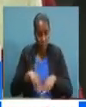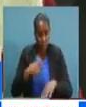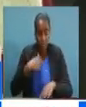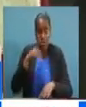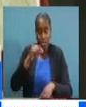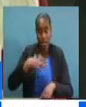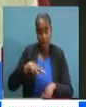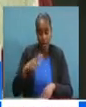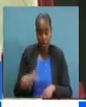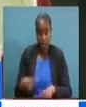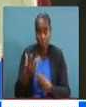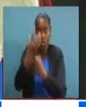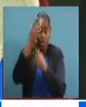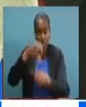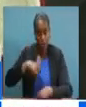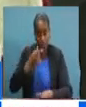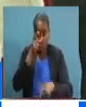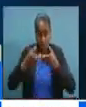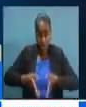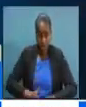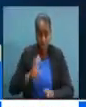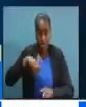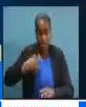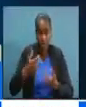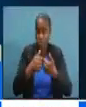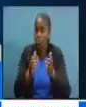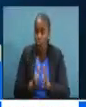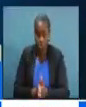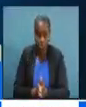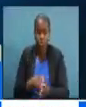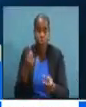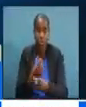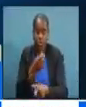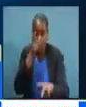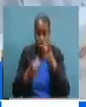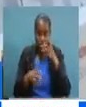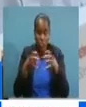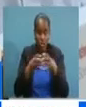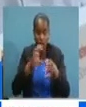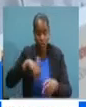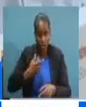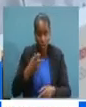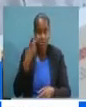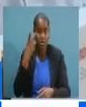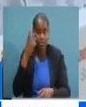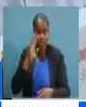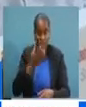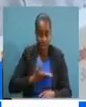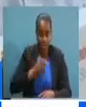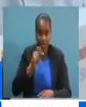uma homenagem a Cabo Verde e aos cabo-verdianos no seu todo. E elementos da comunidade cabo-verdiana residente em